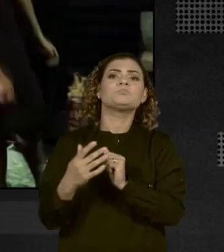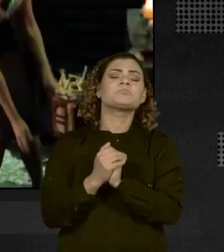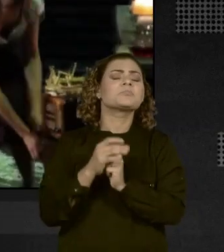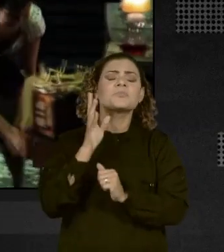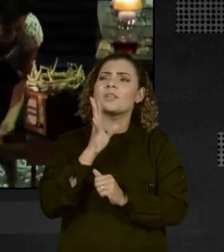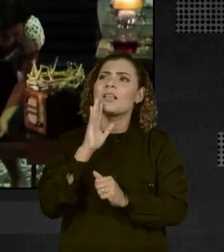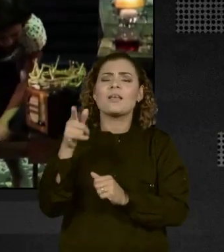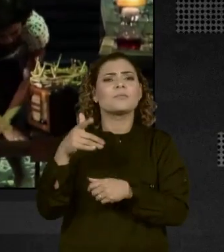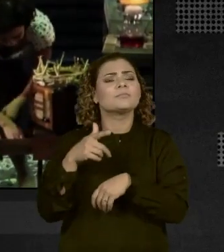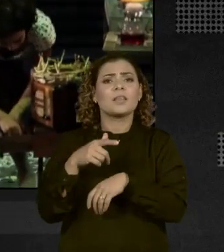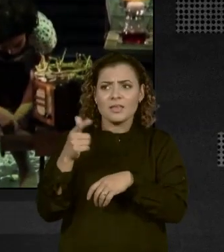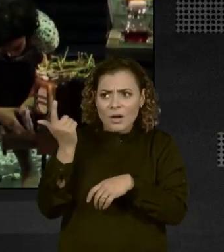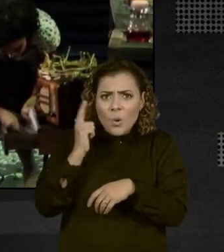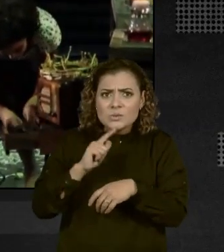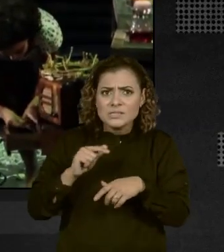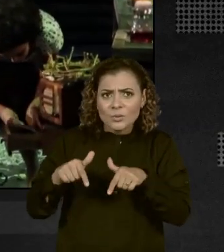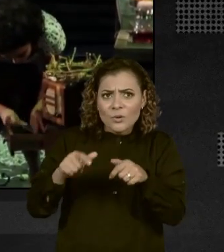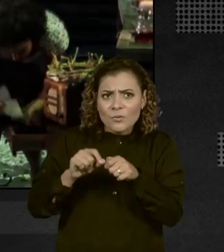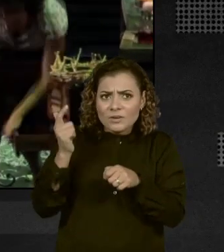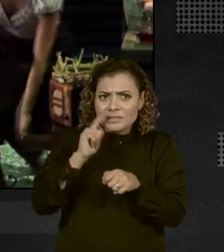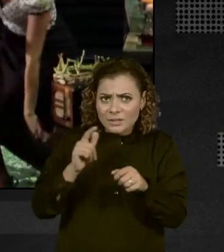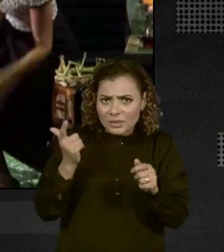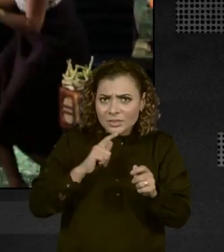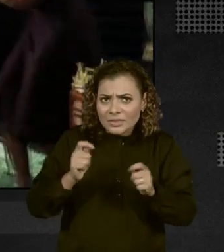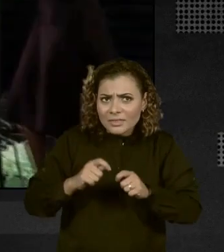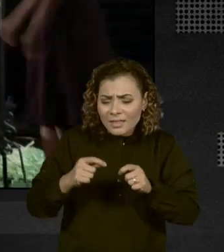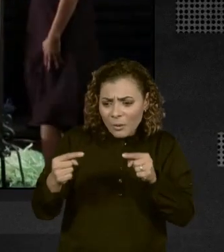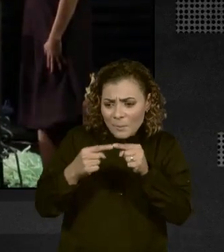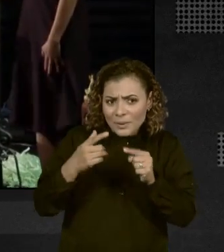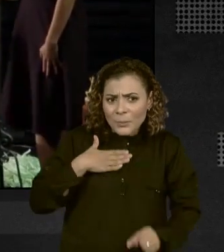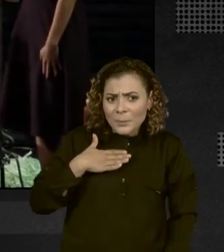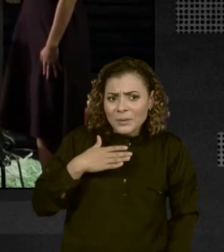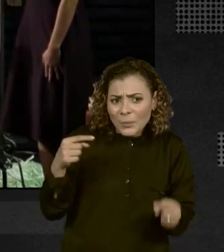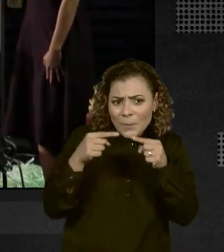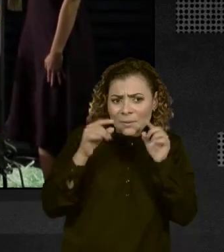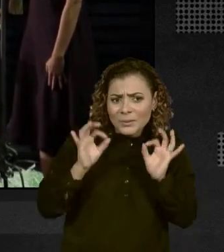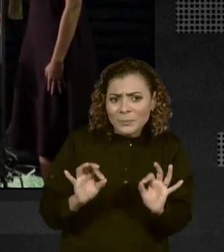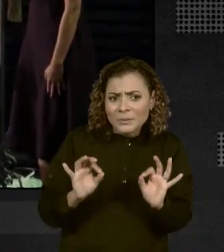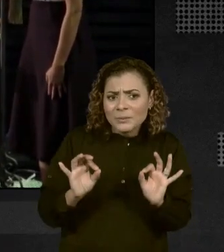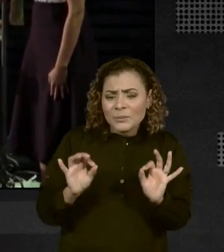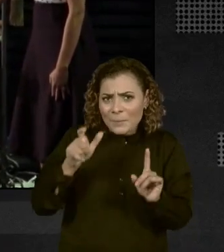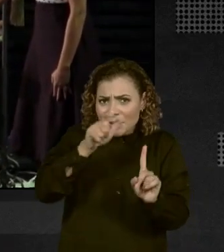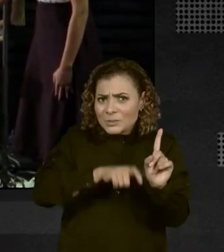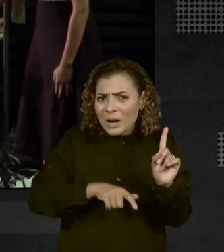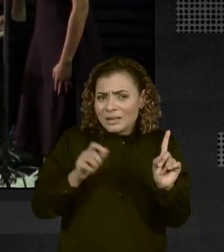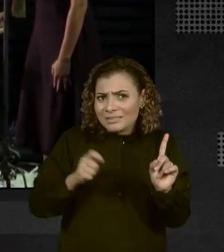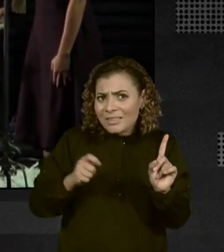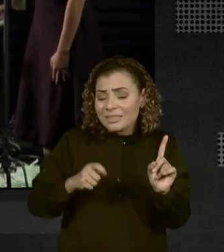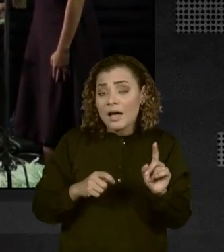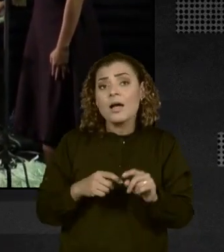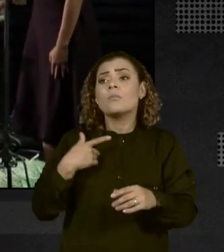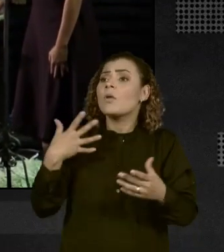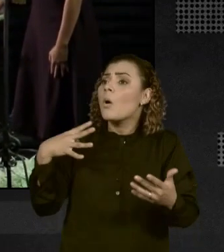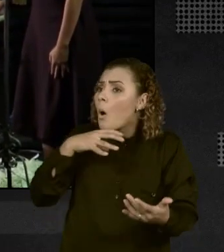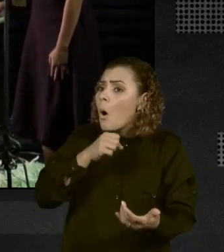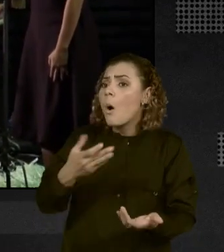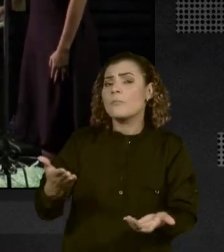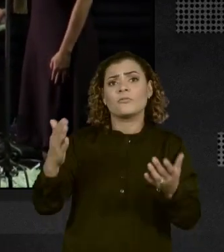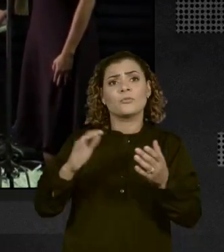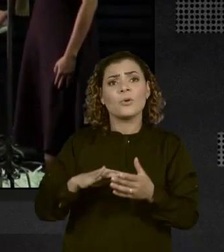tão bonitinho, gente, que quando chegamos na casa dele, eu e o Kiko, para convidá-lo, ele ficou ouvindo e ele falou